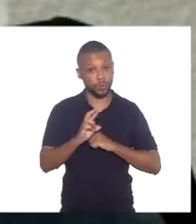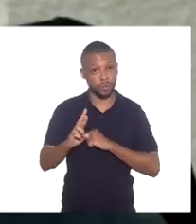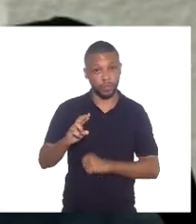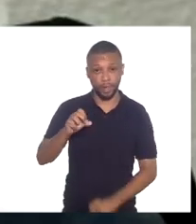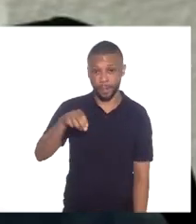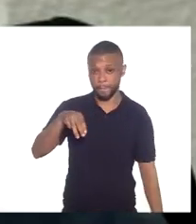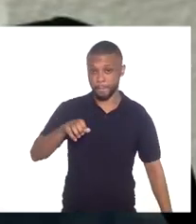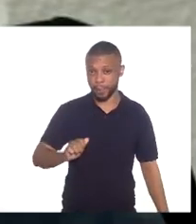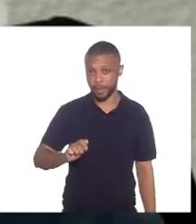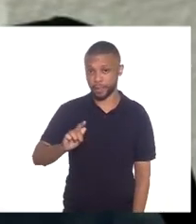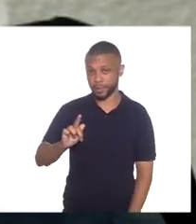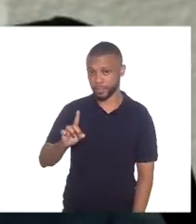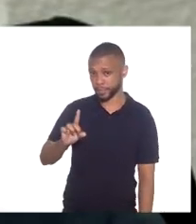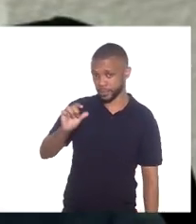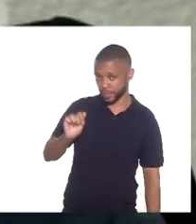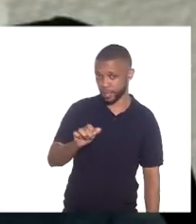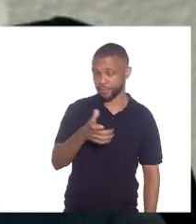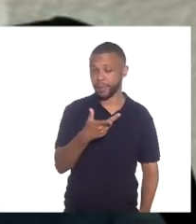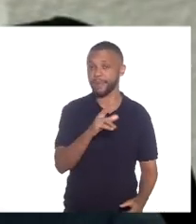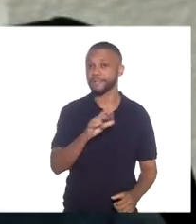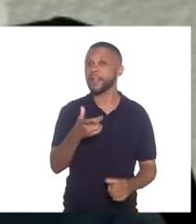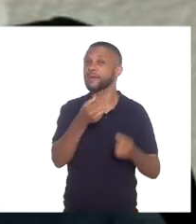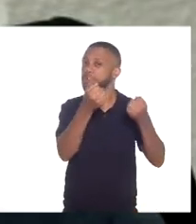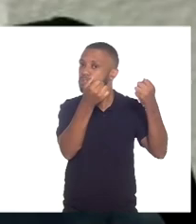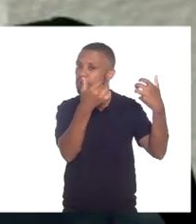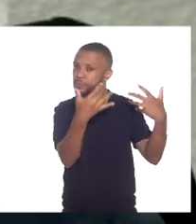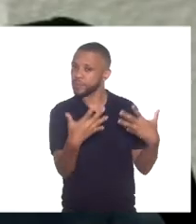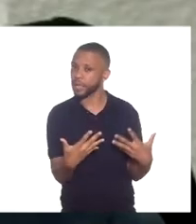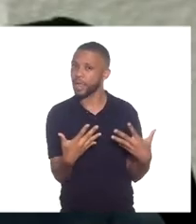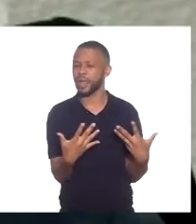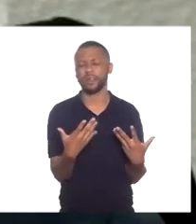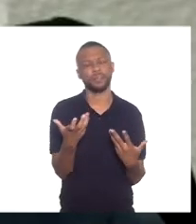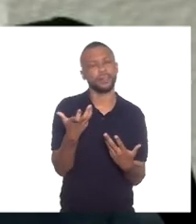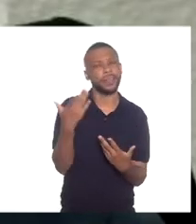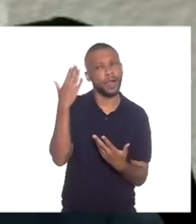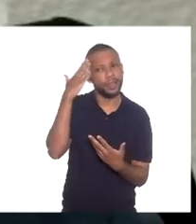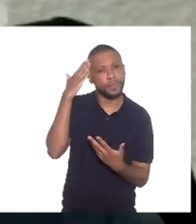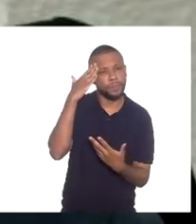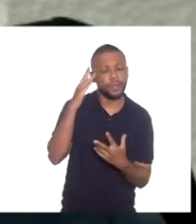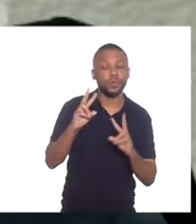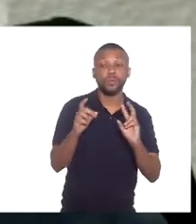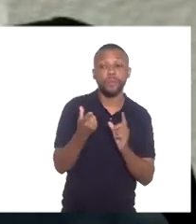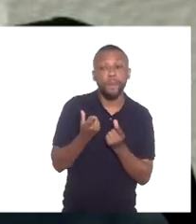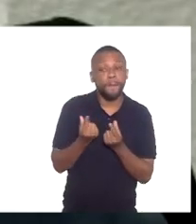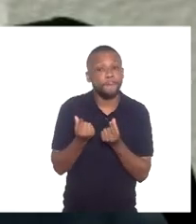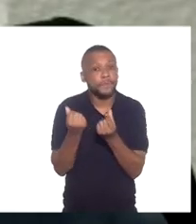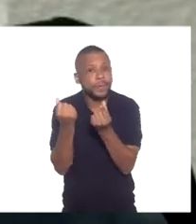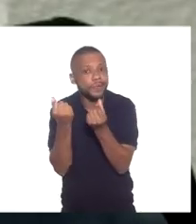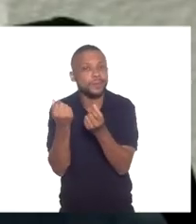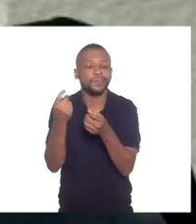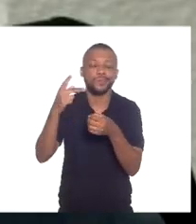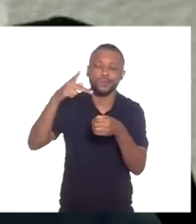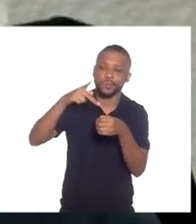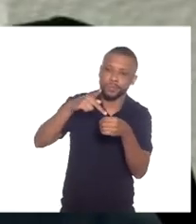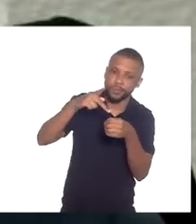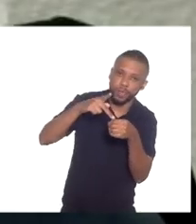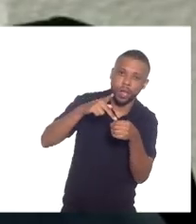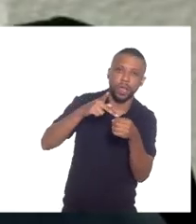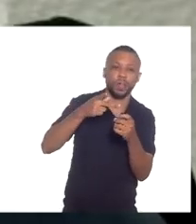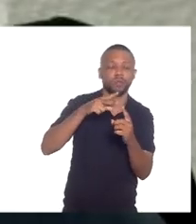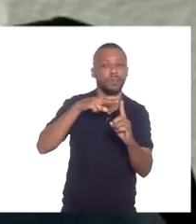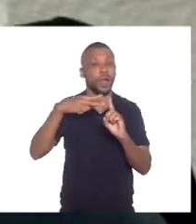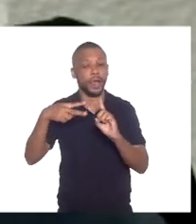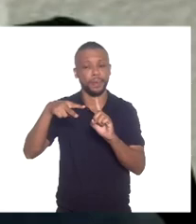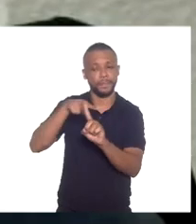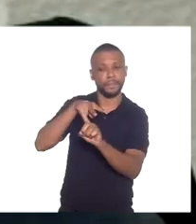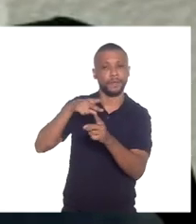né, um pouco falar também do preço do barril do petróleo, das perspectivas, e de, segundo